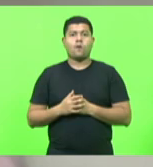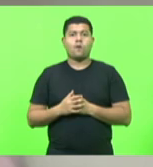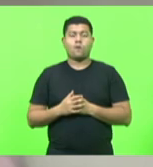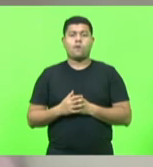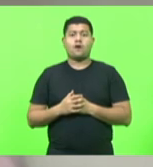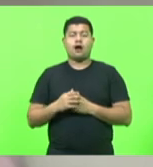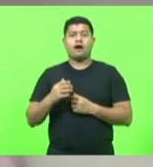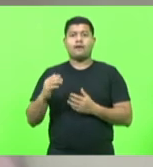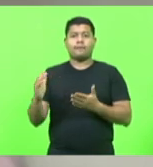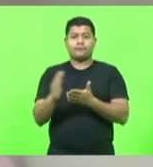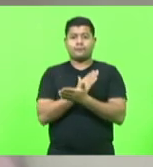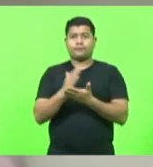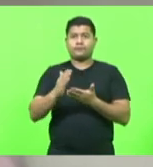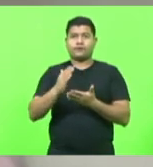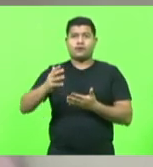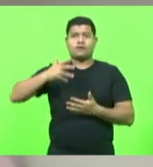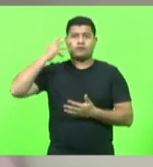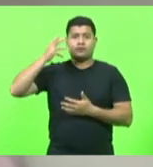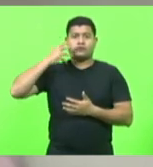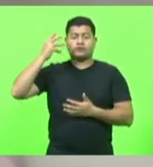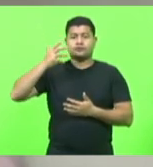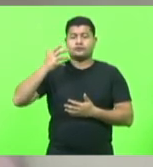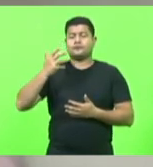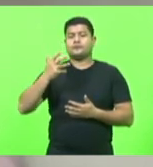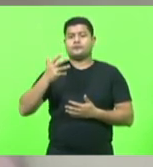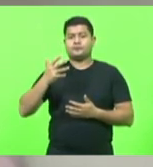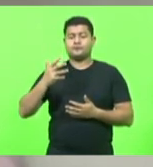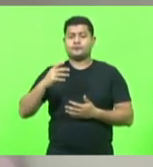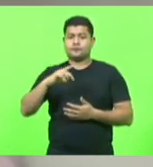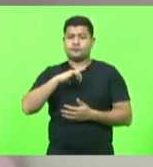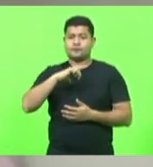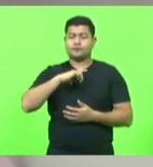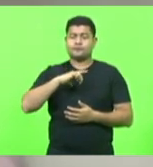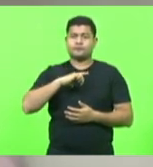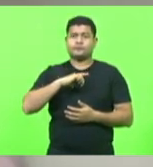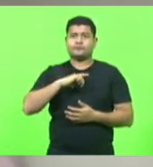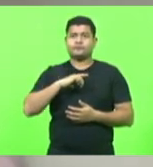foram ditas naquele dia, como